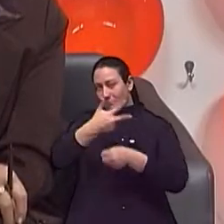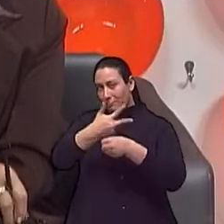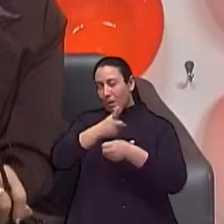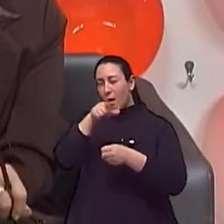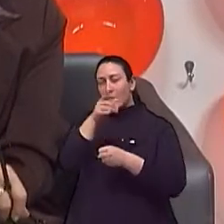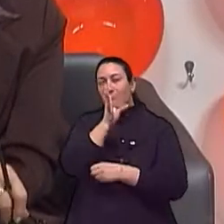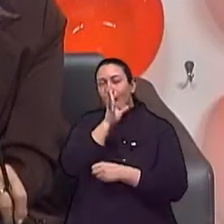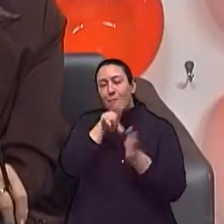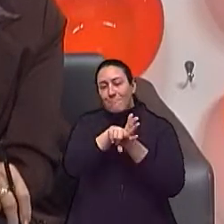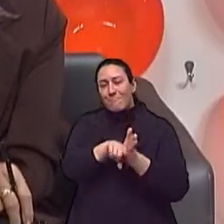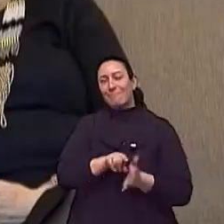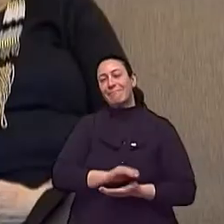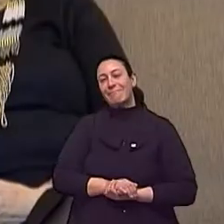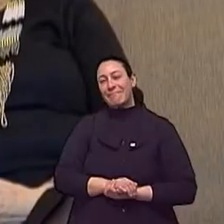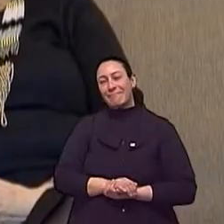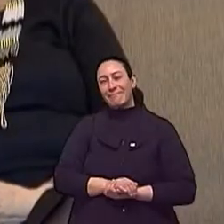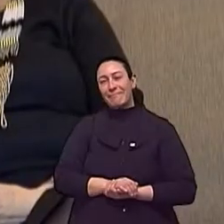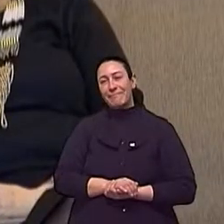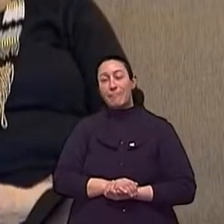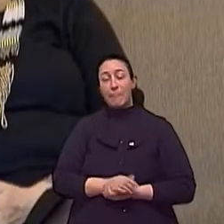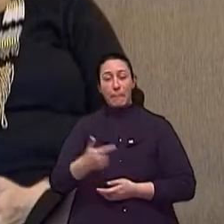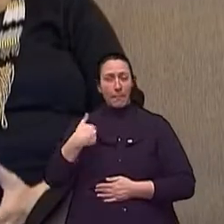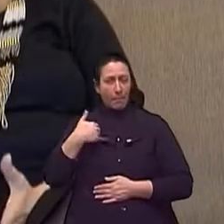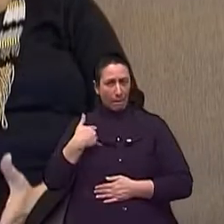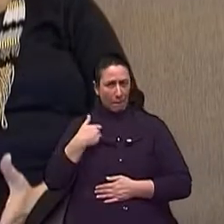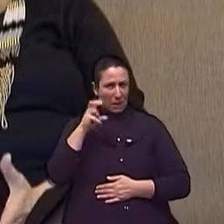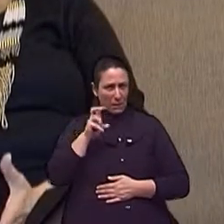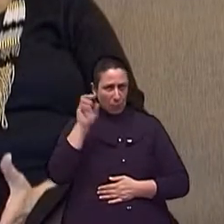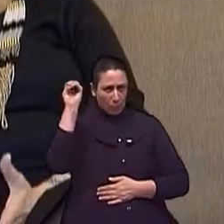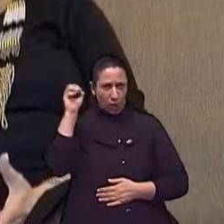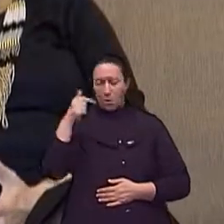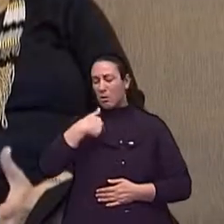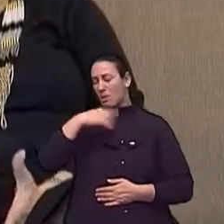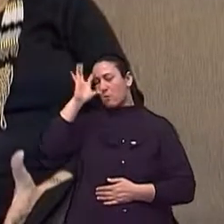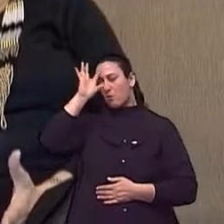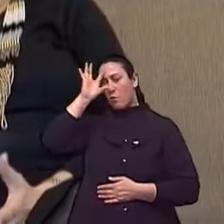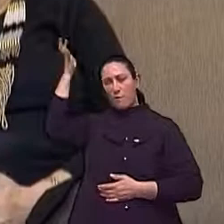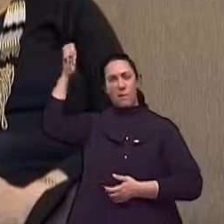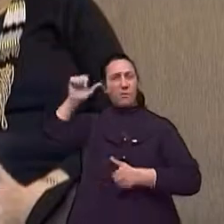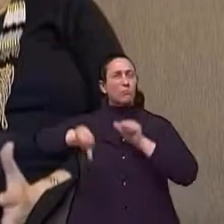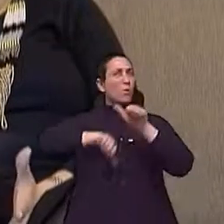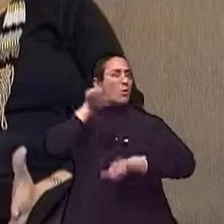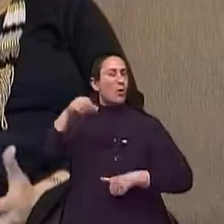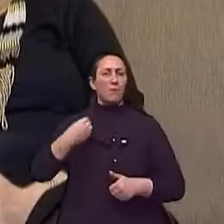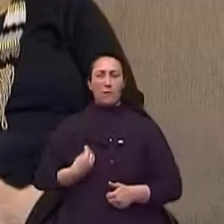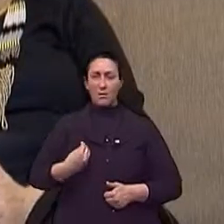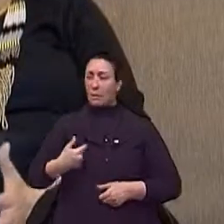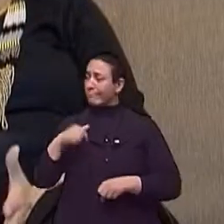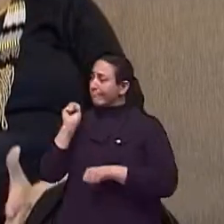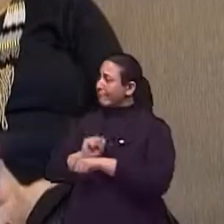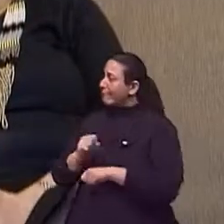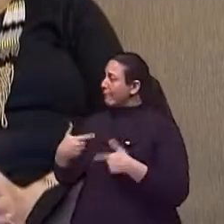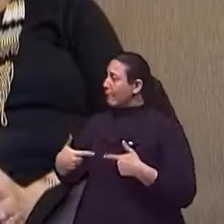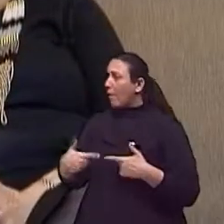especial vamos ver quando eu fiz 50 anos eu resolvi mudar a vida de o que que eu tô fazendo não parei de trabalhar não